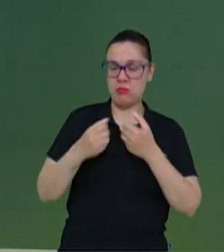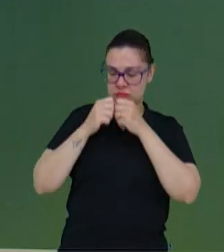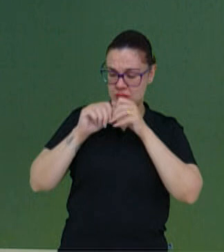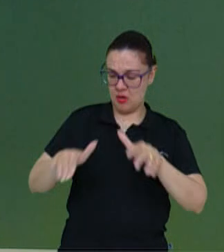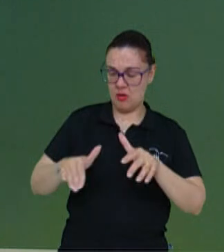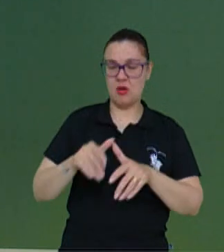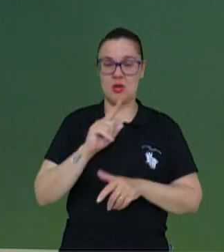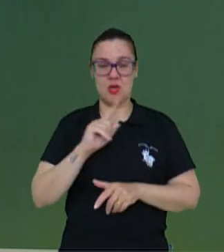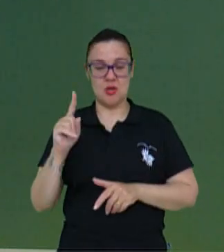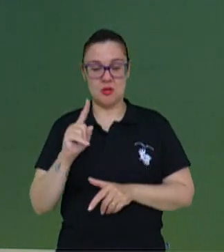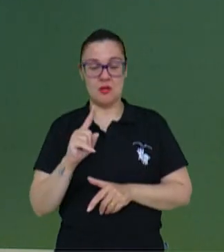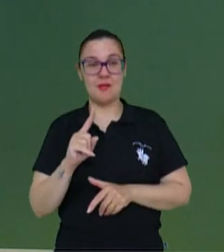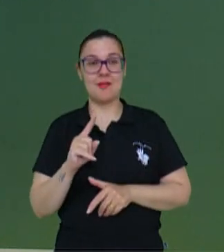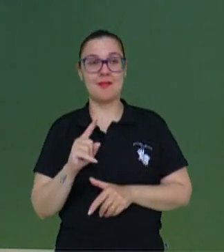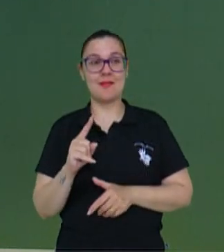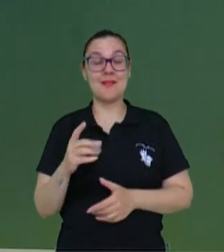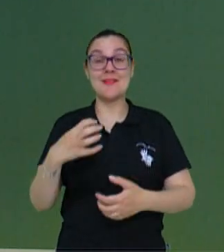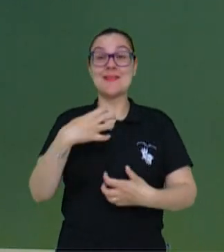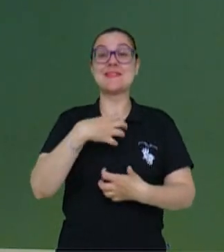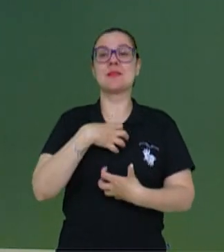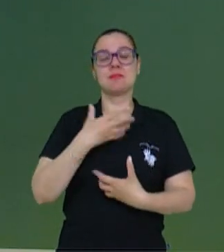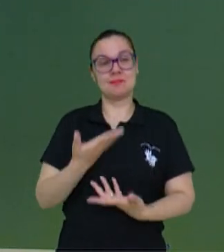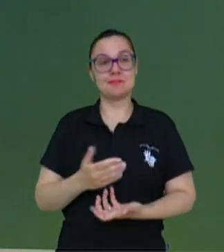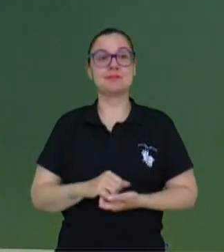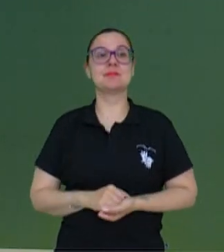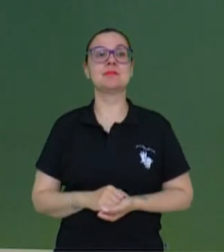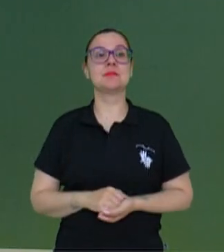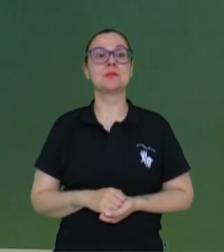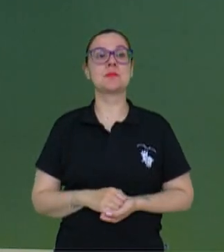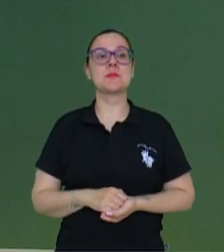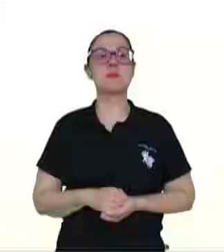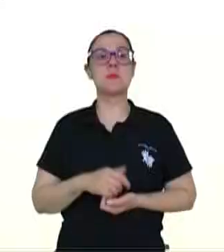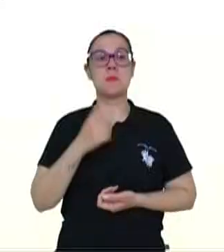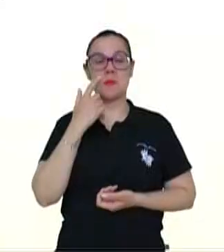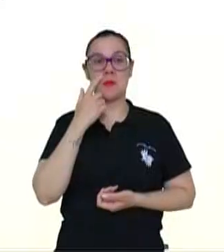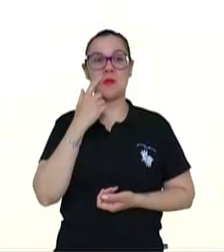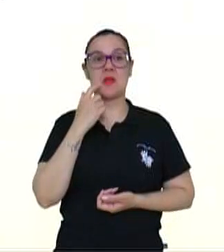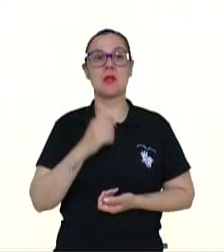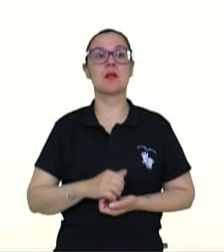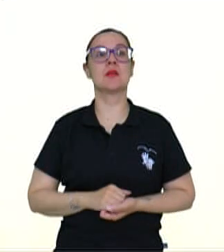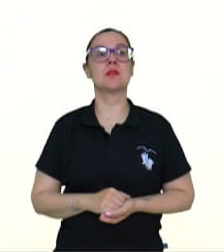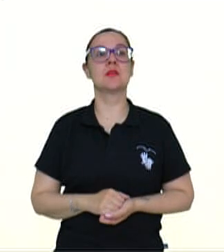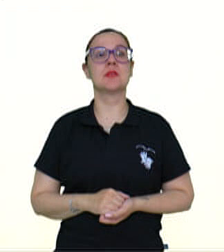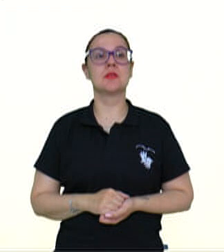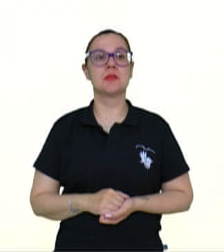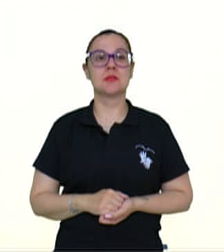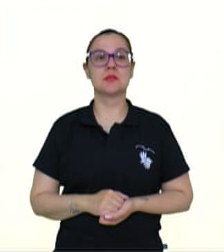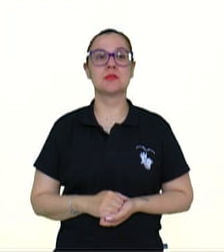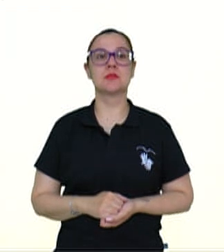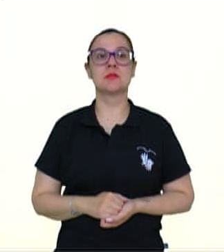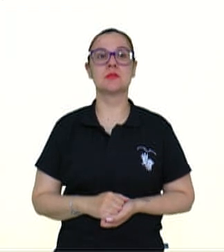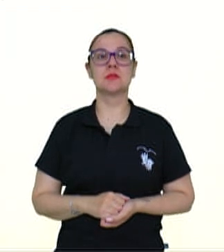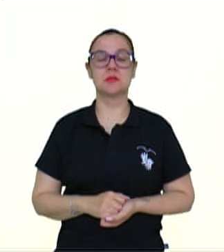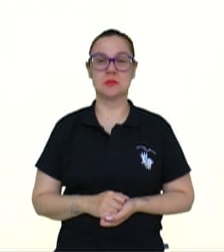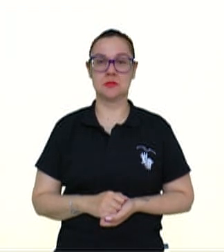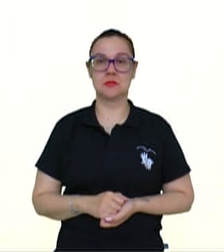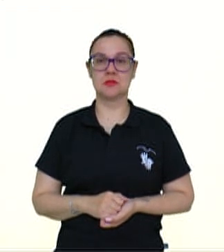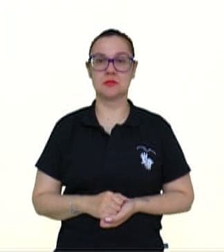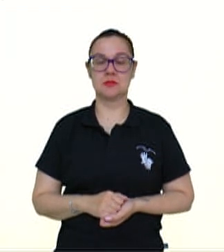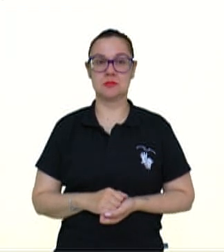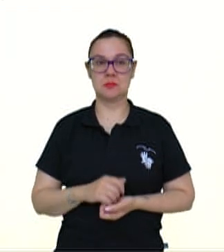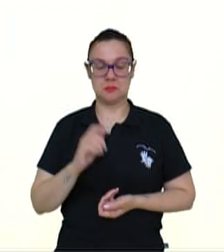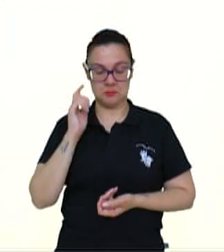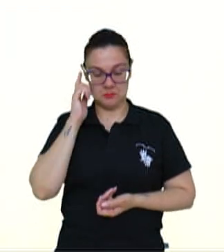não era a mesma que eles tiveram a intenção. Aí, ele social media, a pessoa responsável pelas